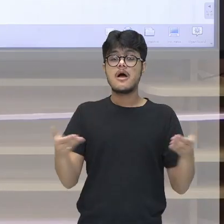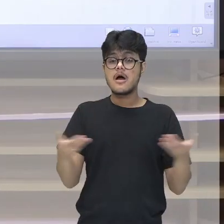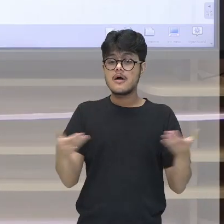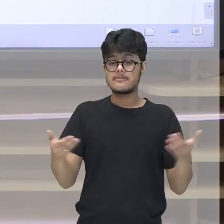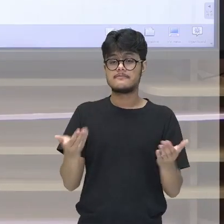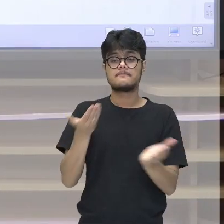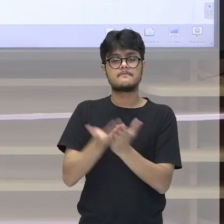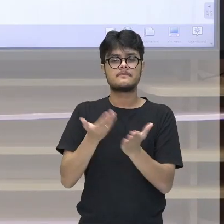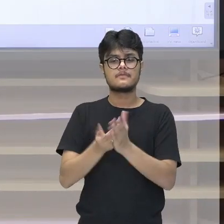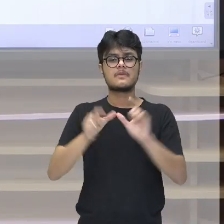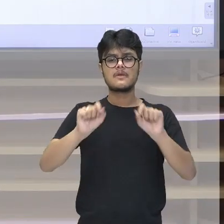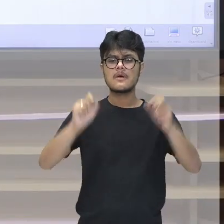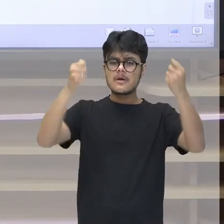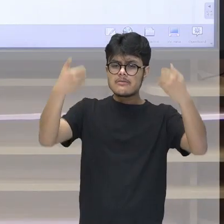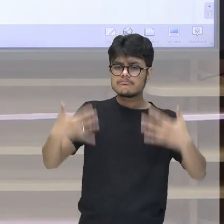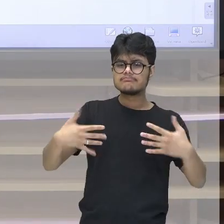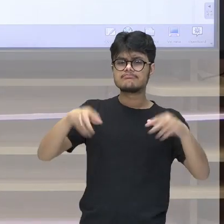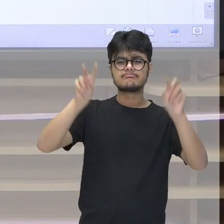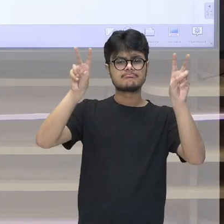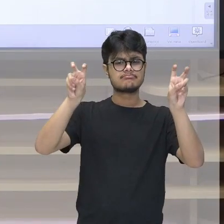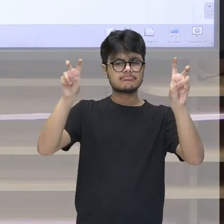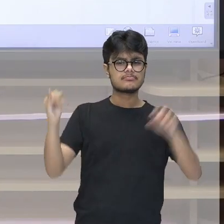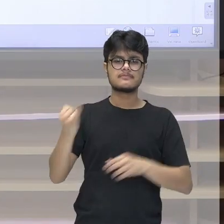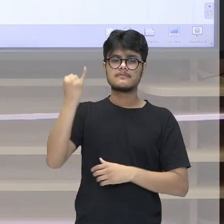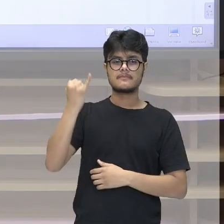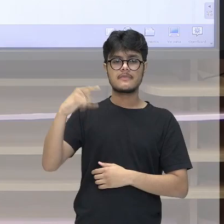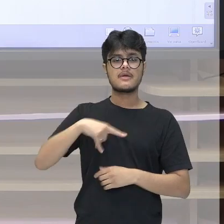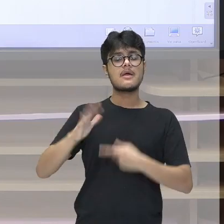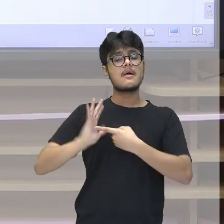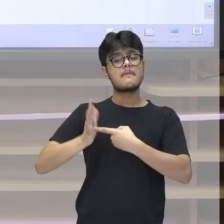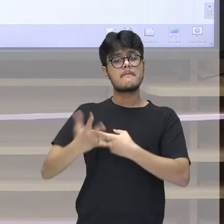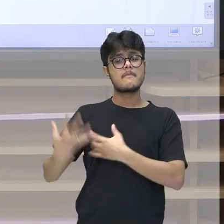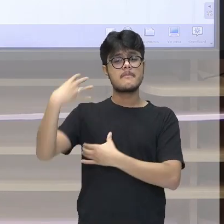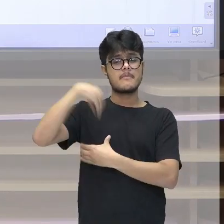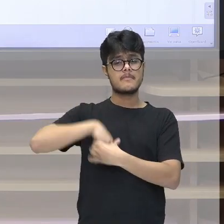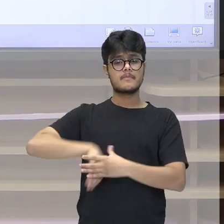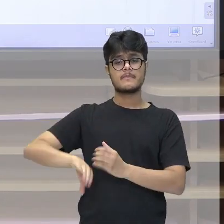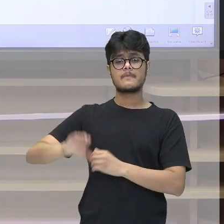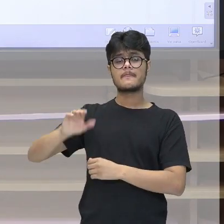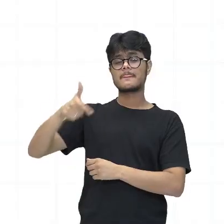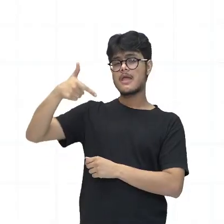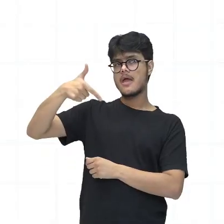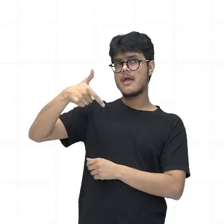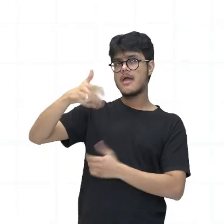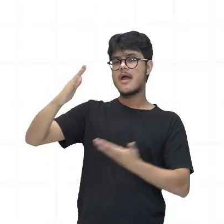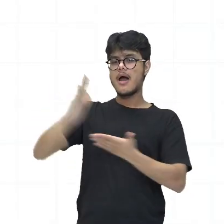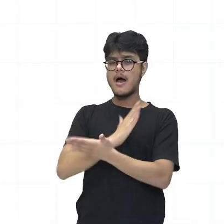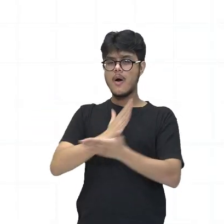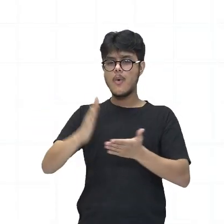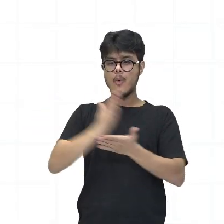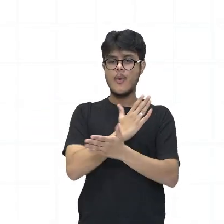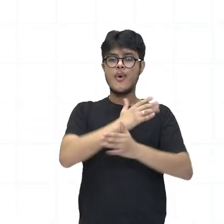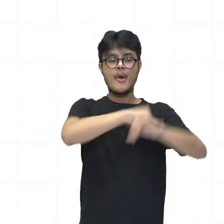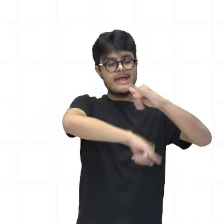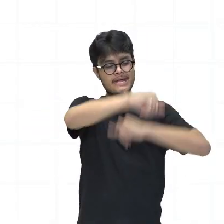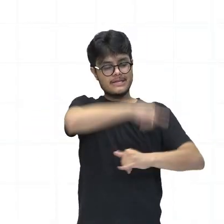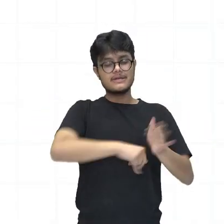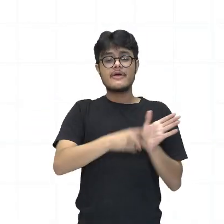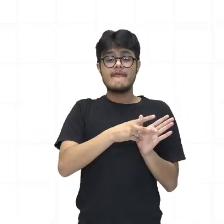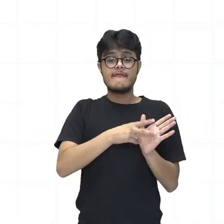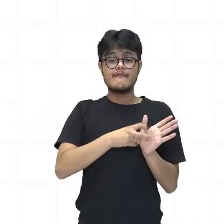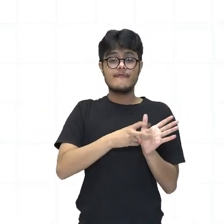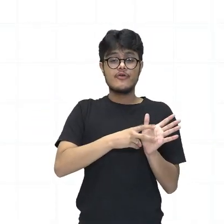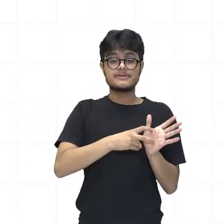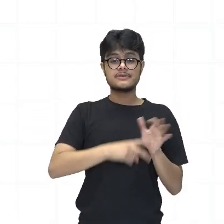gente vai continuar falando de um assunto que tem a ver com o motor, que são os combustíveis fósseis, certo? O que são os